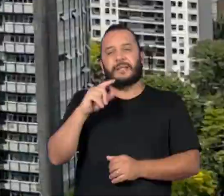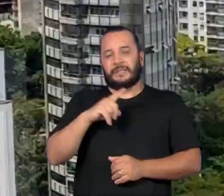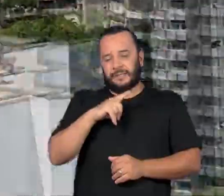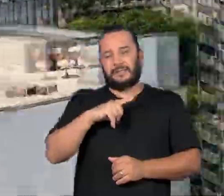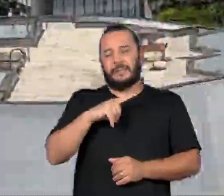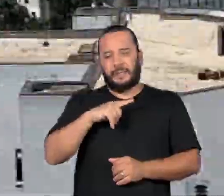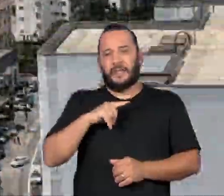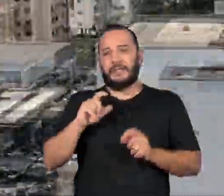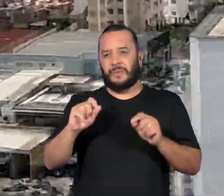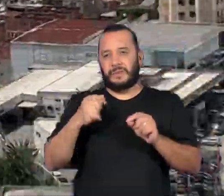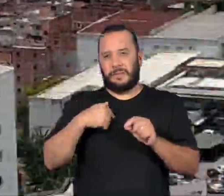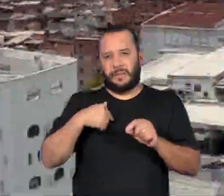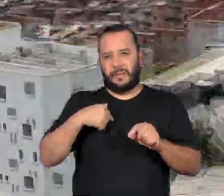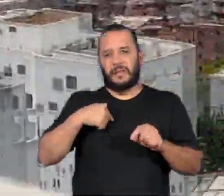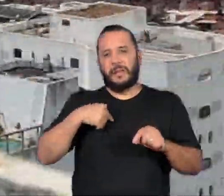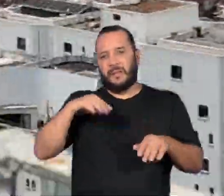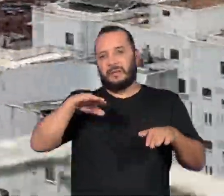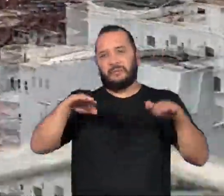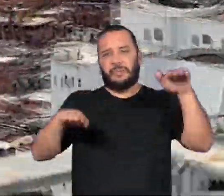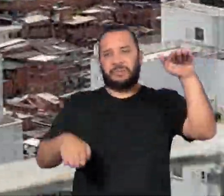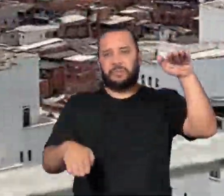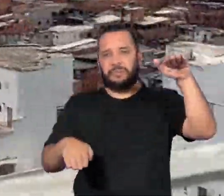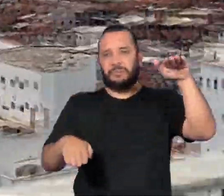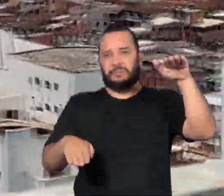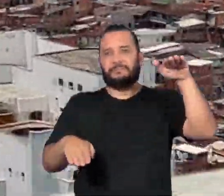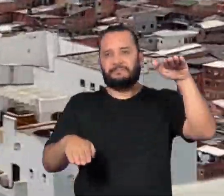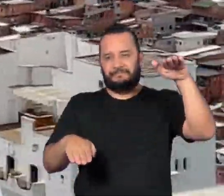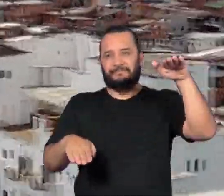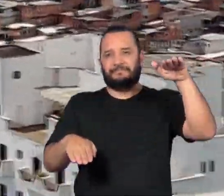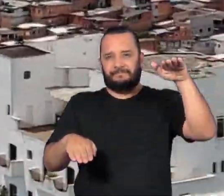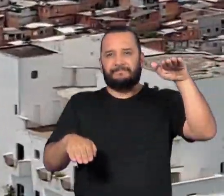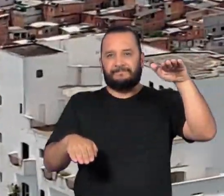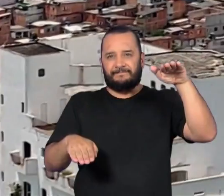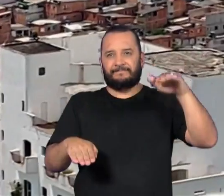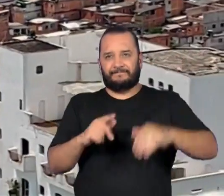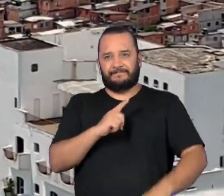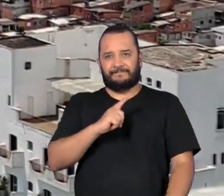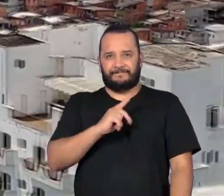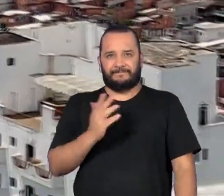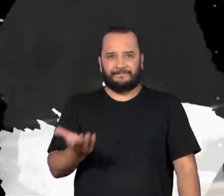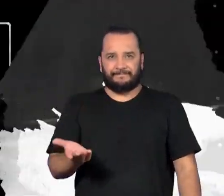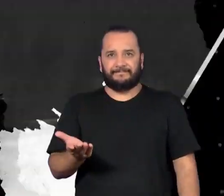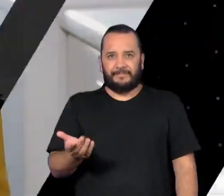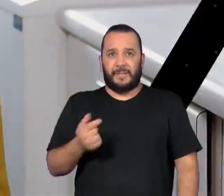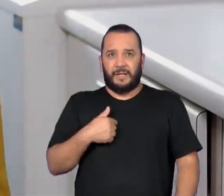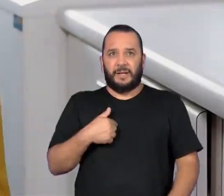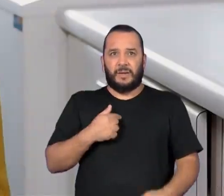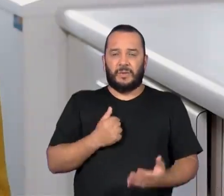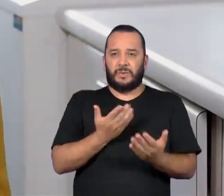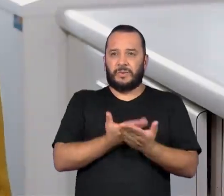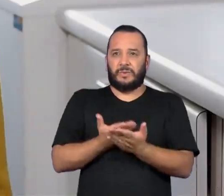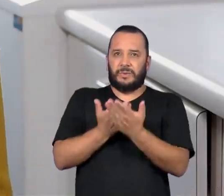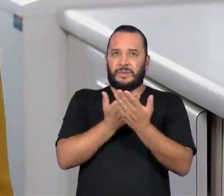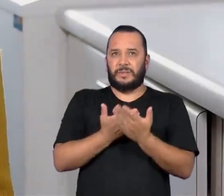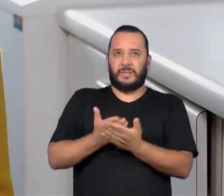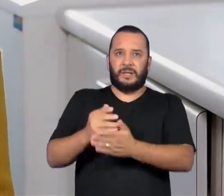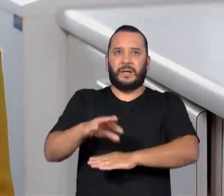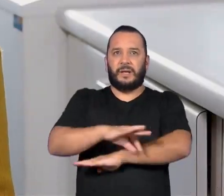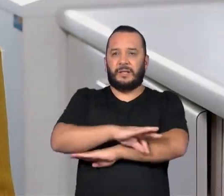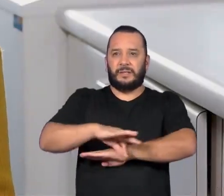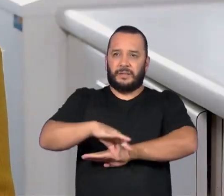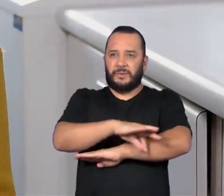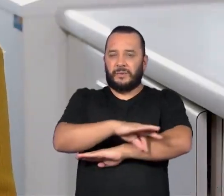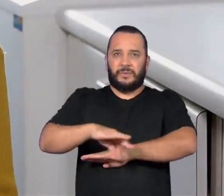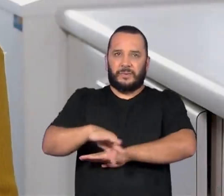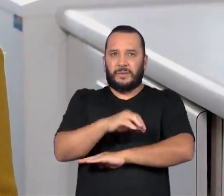na arquitetura, no trabalho, na cidade. Eu fiz arquitetura porque eu acredito que sempre possa ter